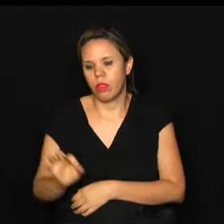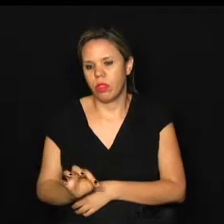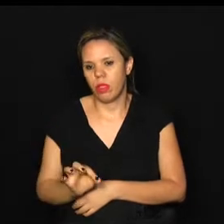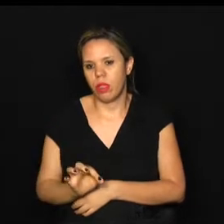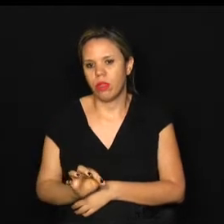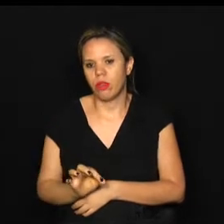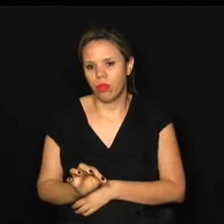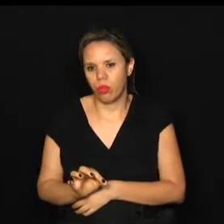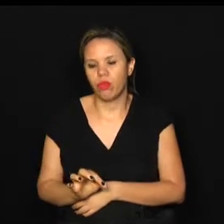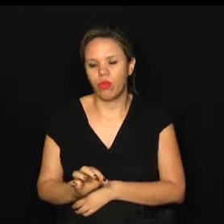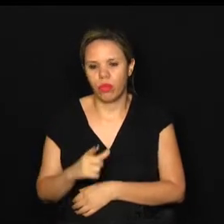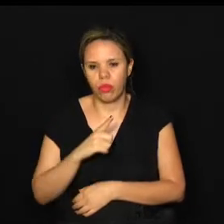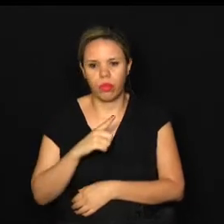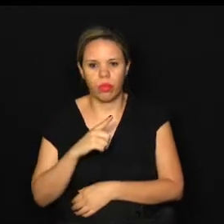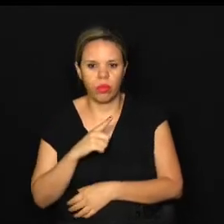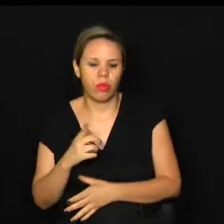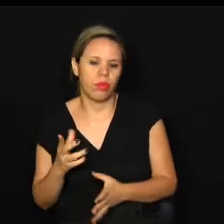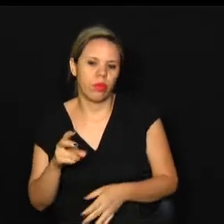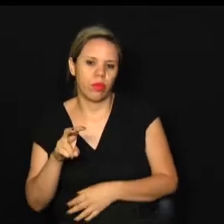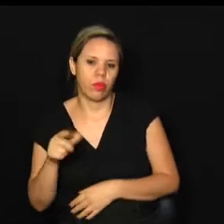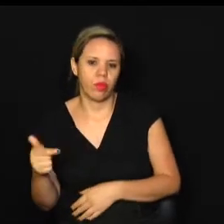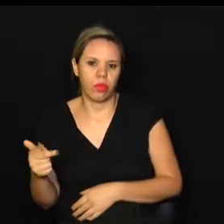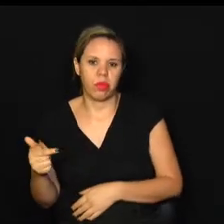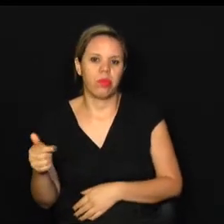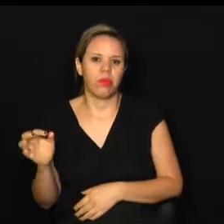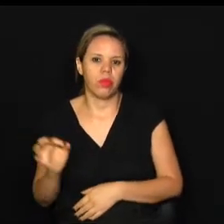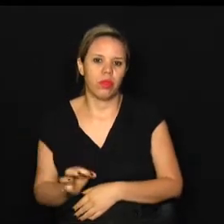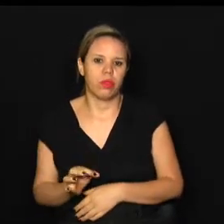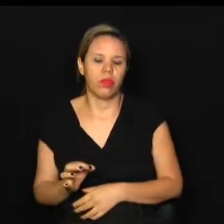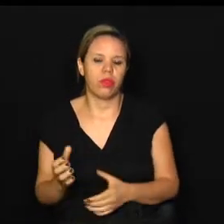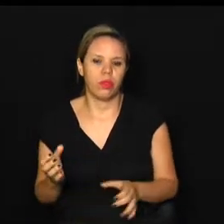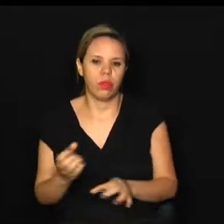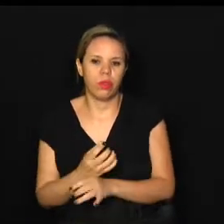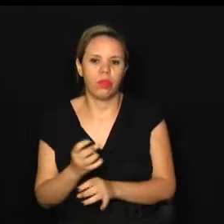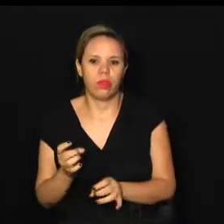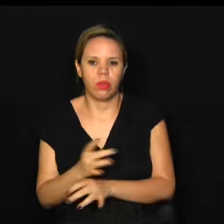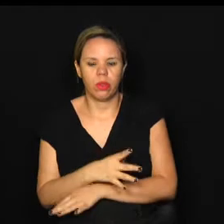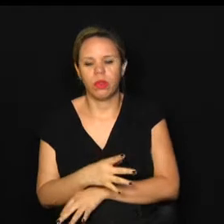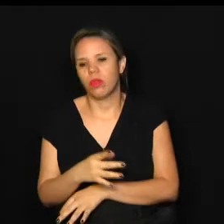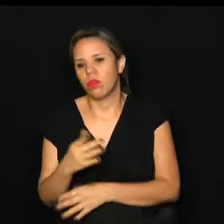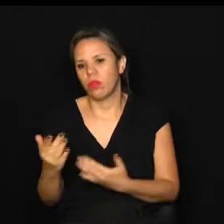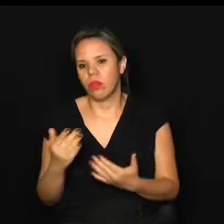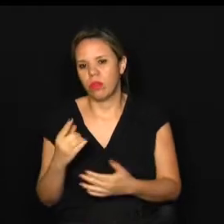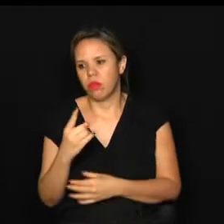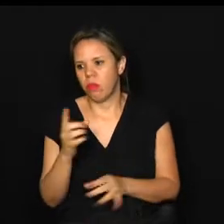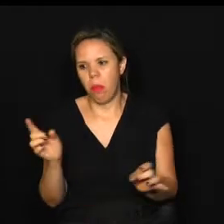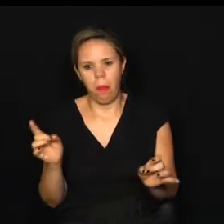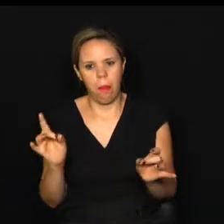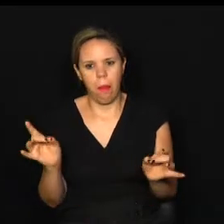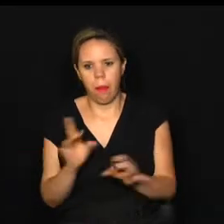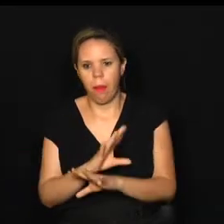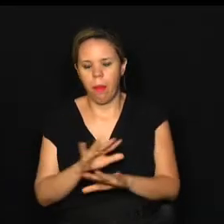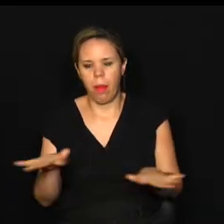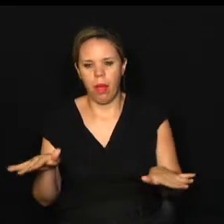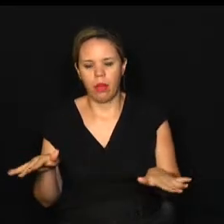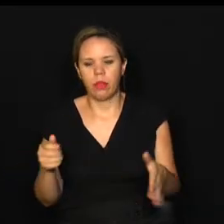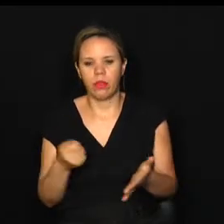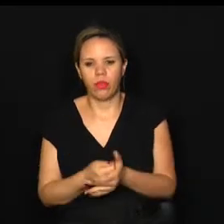empenhado, 52,7% foram liquidados e do total liquidado, 100% foi pago. E a reserva contingente